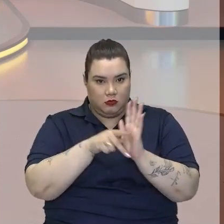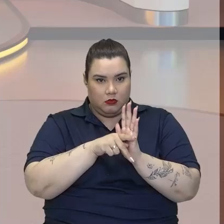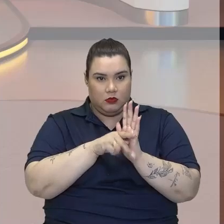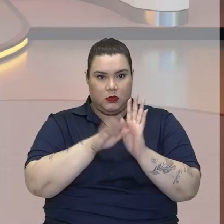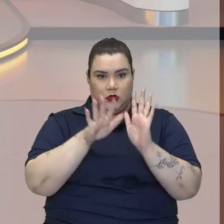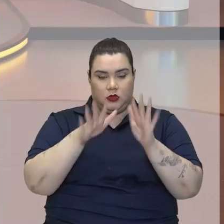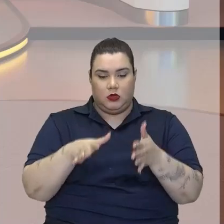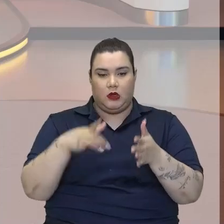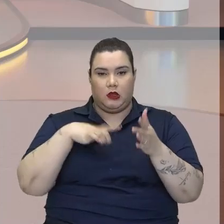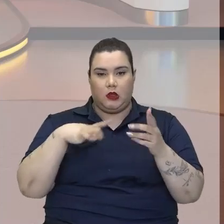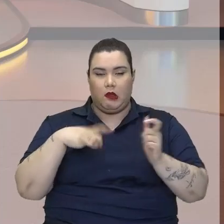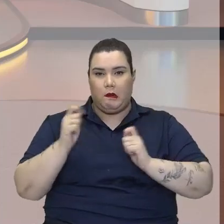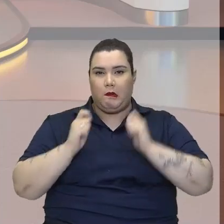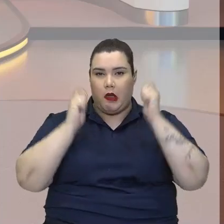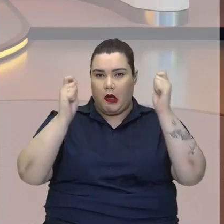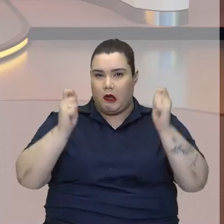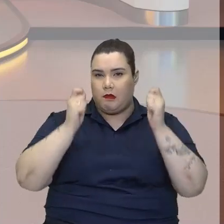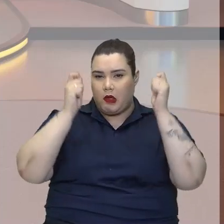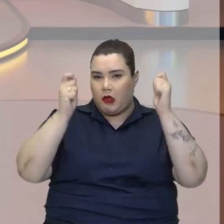Já protestou